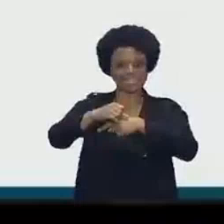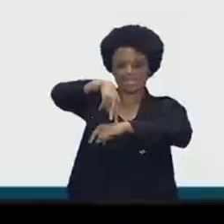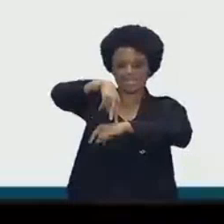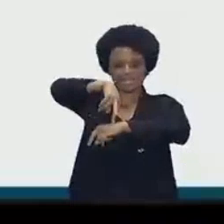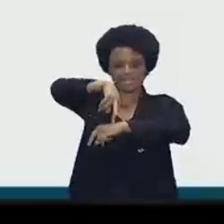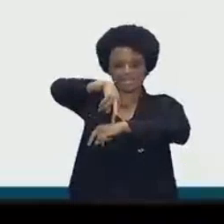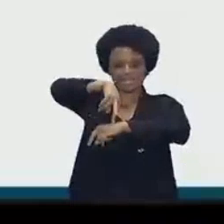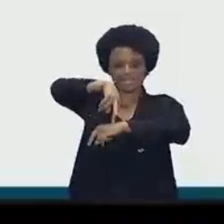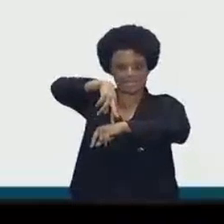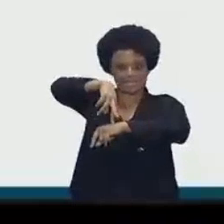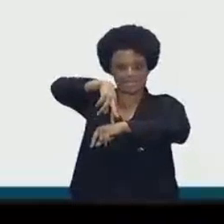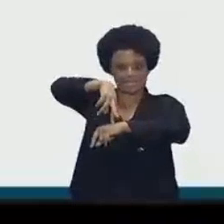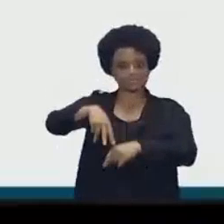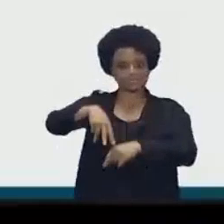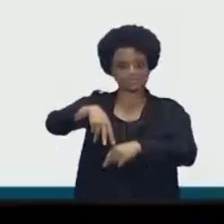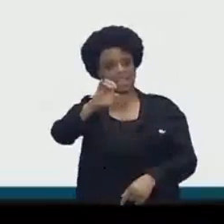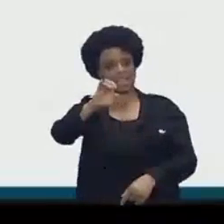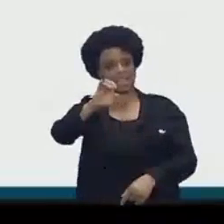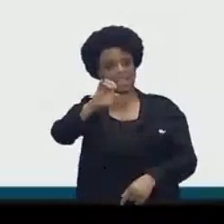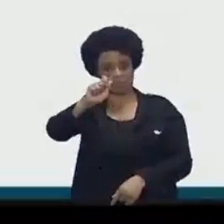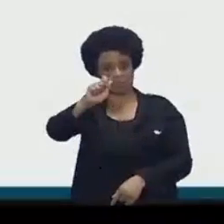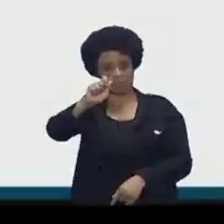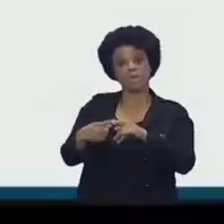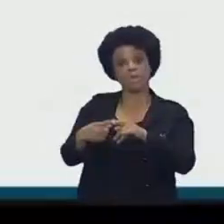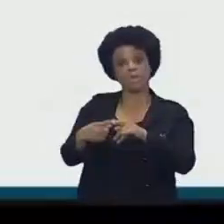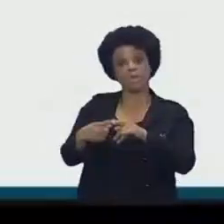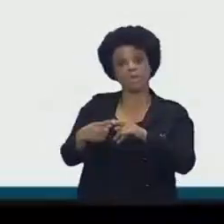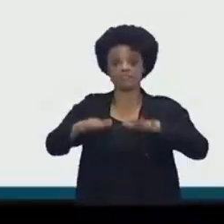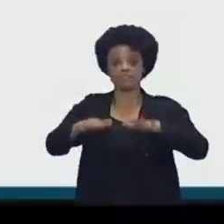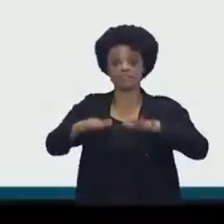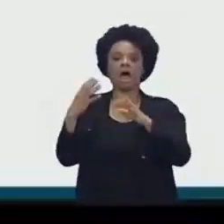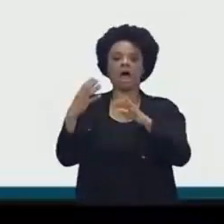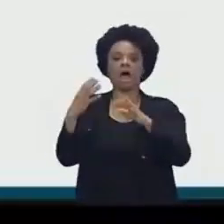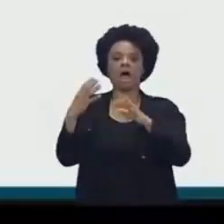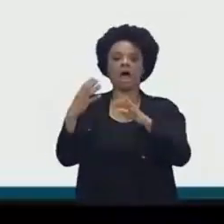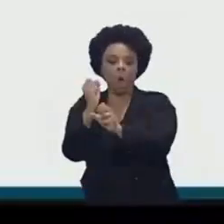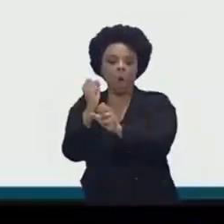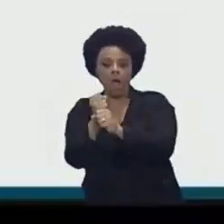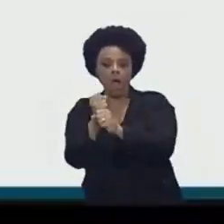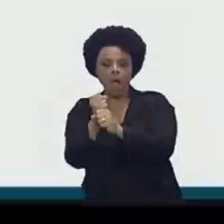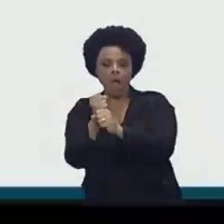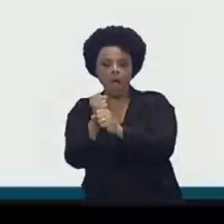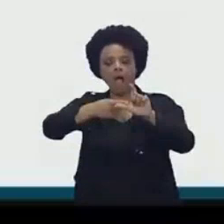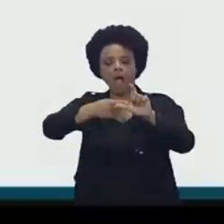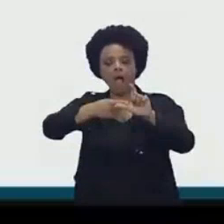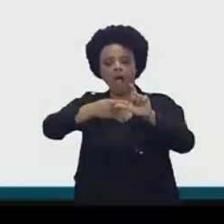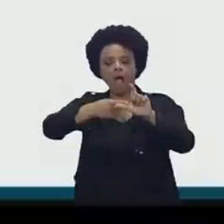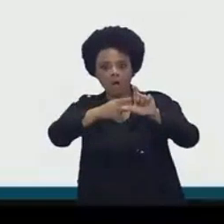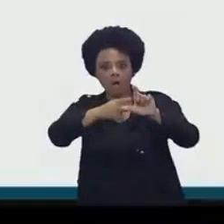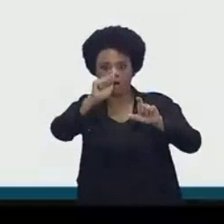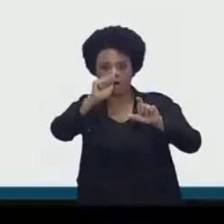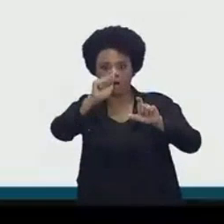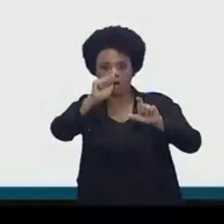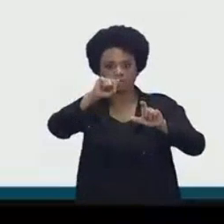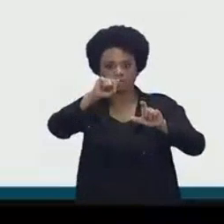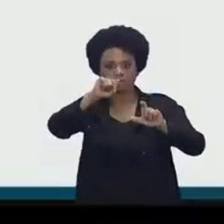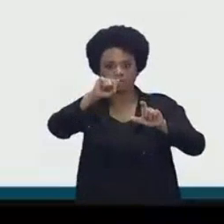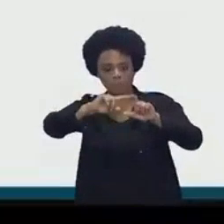ângulo que você vai estar trabalhando. E a régua, para você traçar os